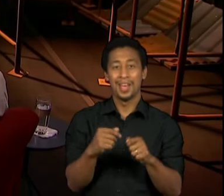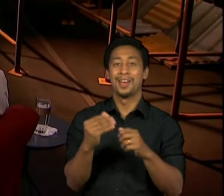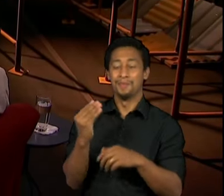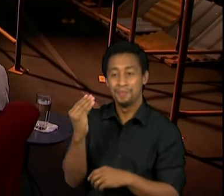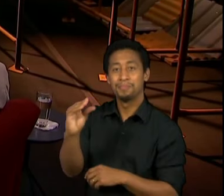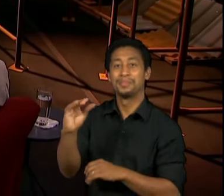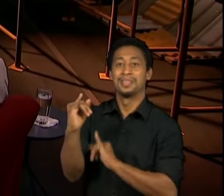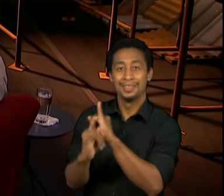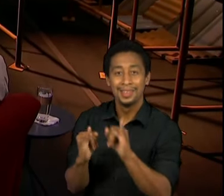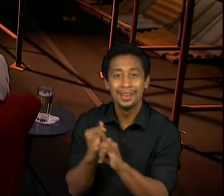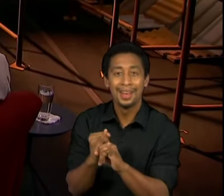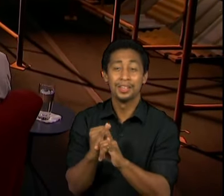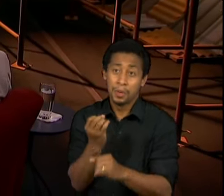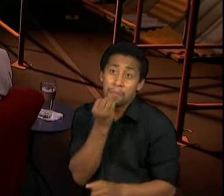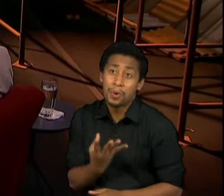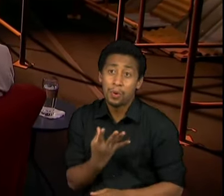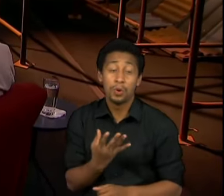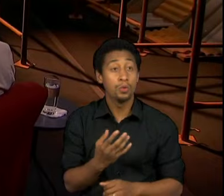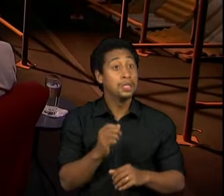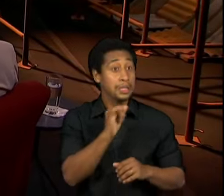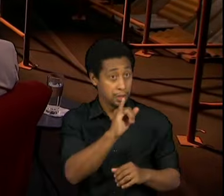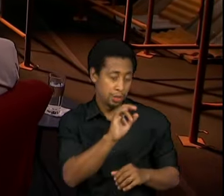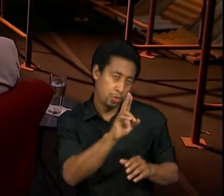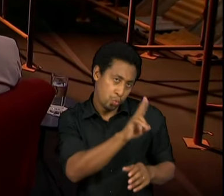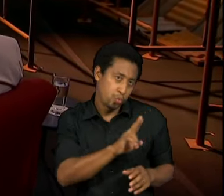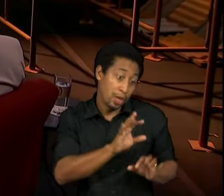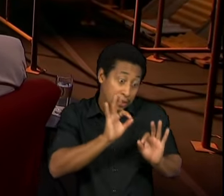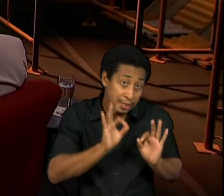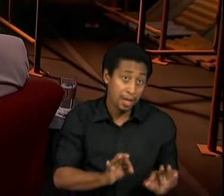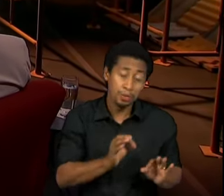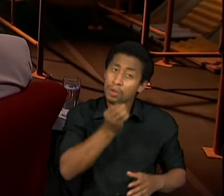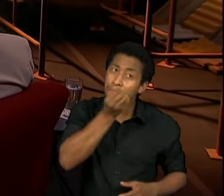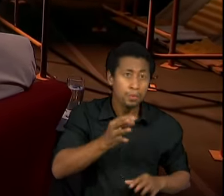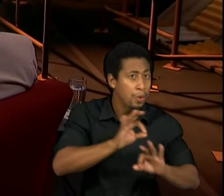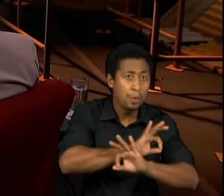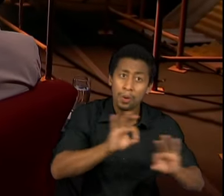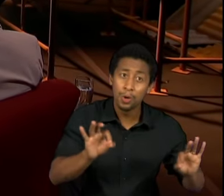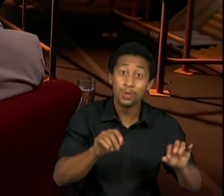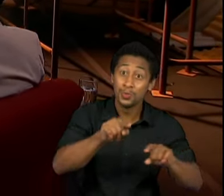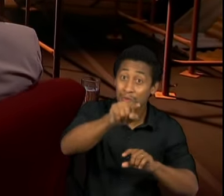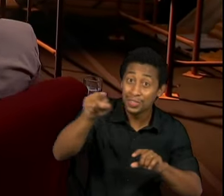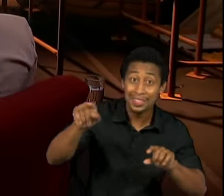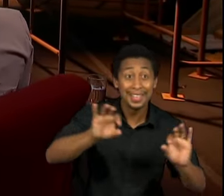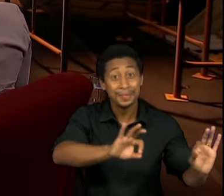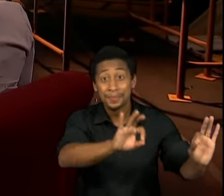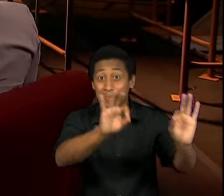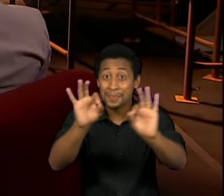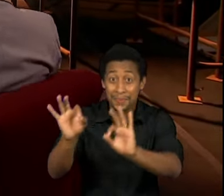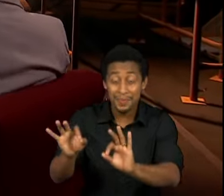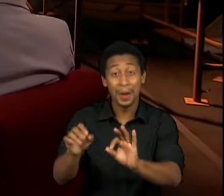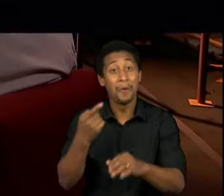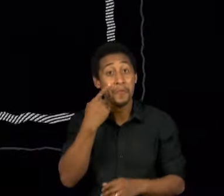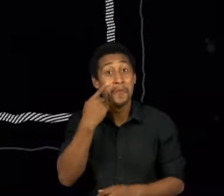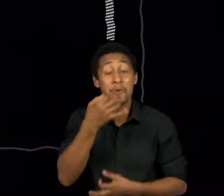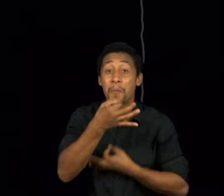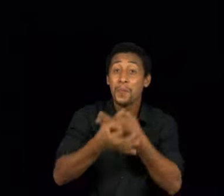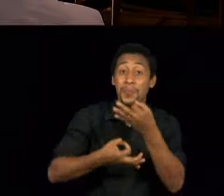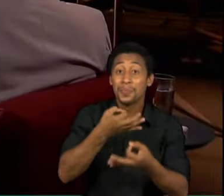muito poderosa palavra para todo mundo né Inclusive para quem tá ouvindo a gente agora vou ver o que que eles querem